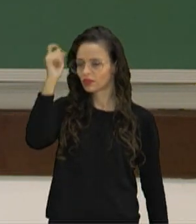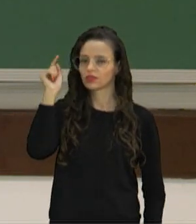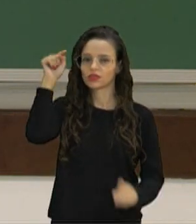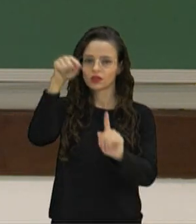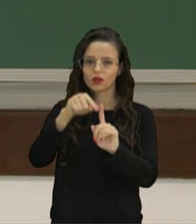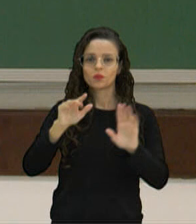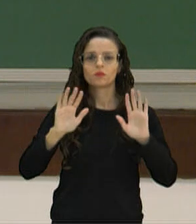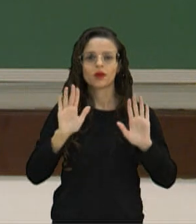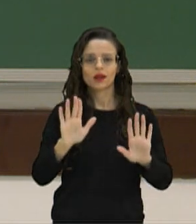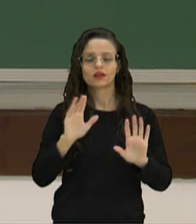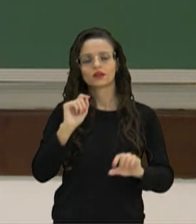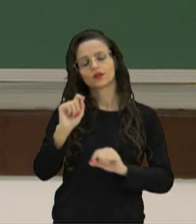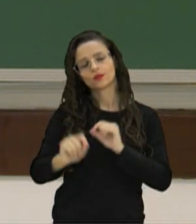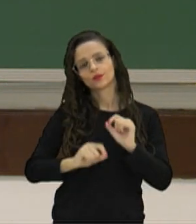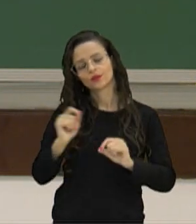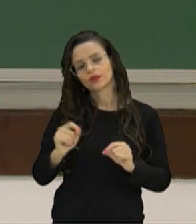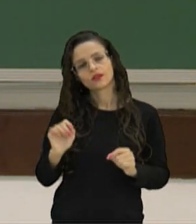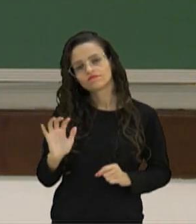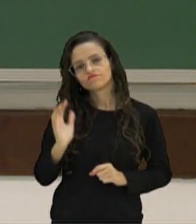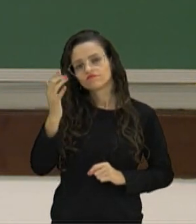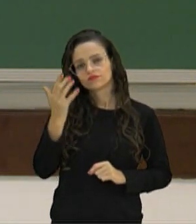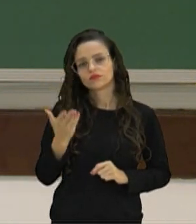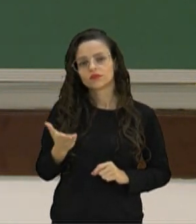ele acaba